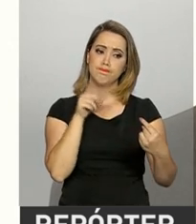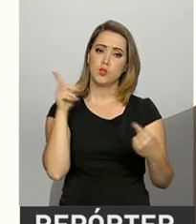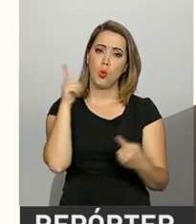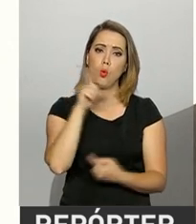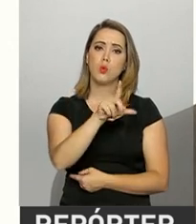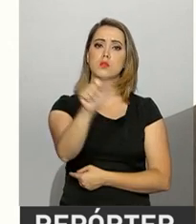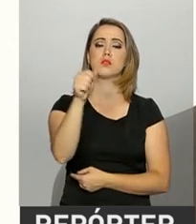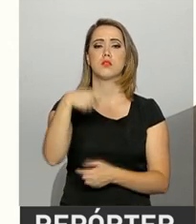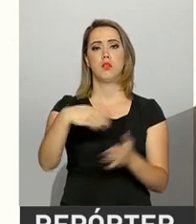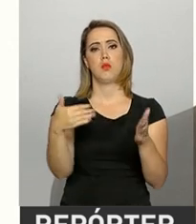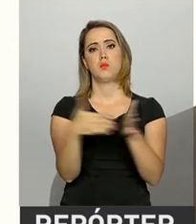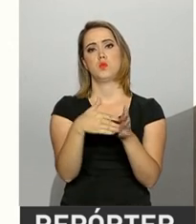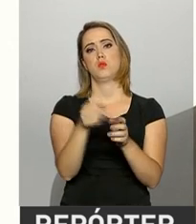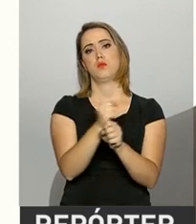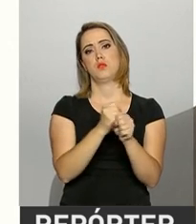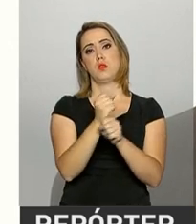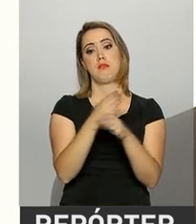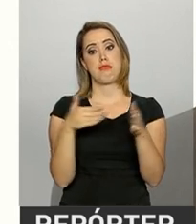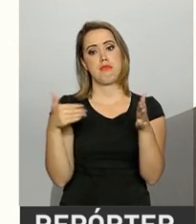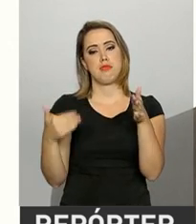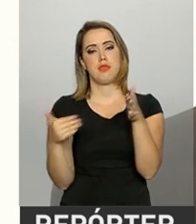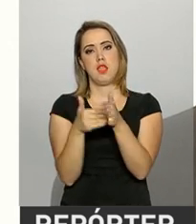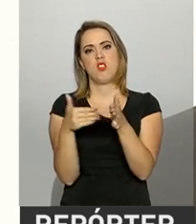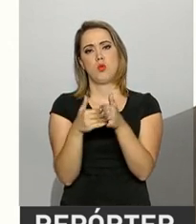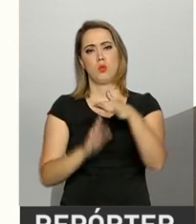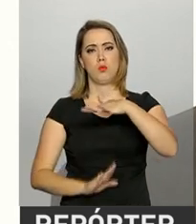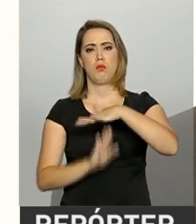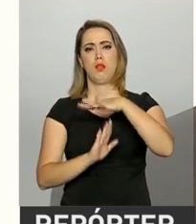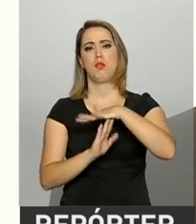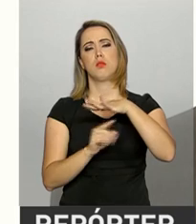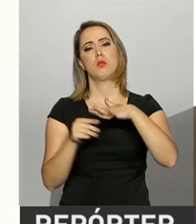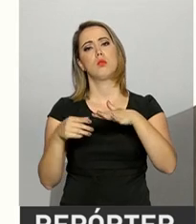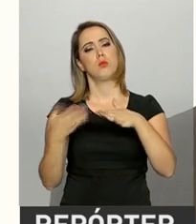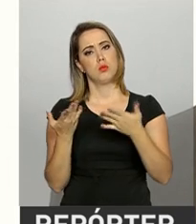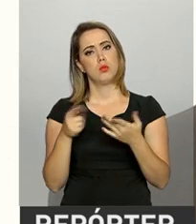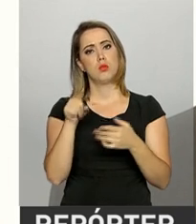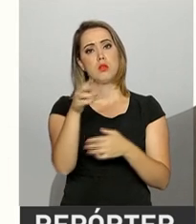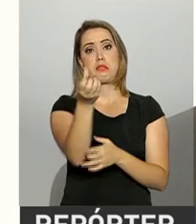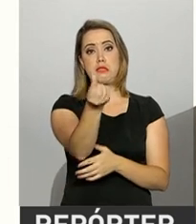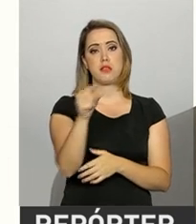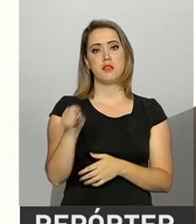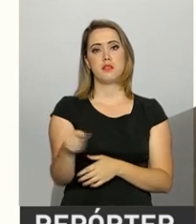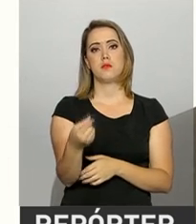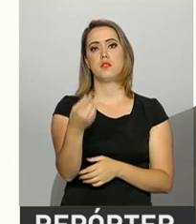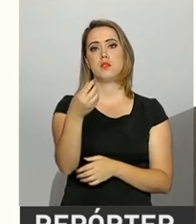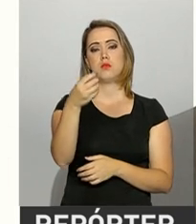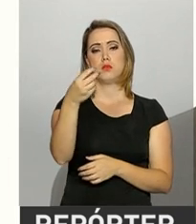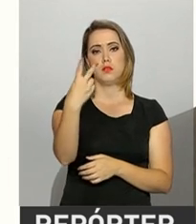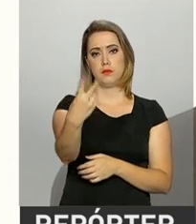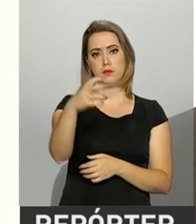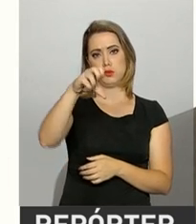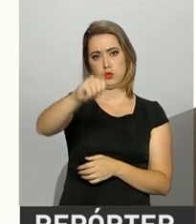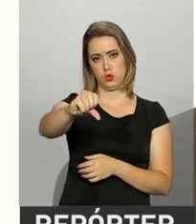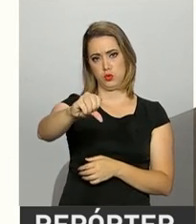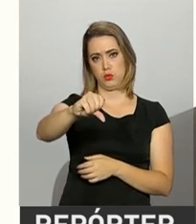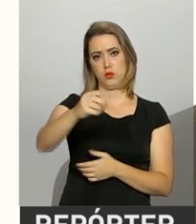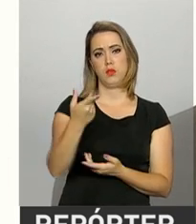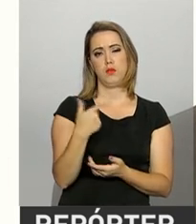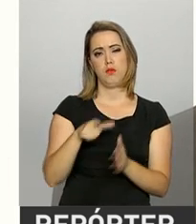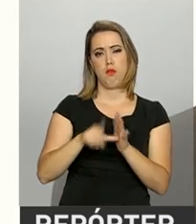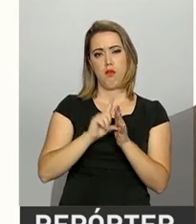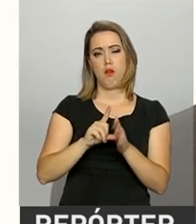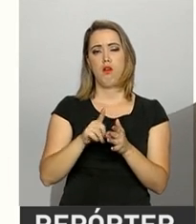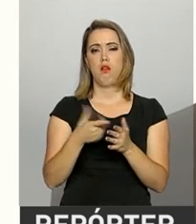final do ano dentro da Meta ou seja com 6.29 o teto da Meta era 6,5 6.50